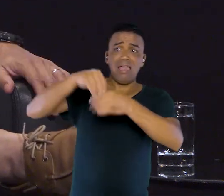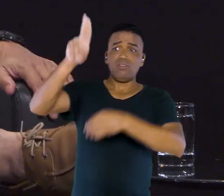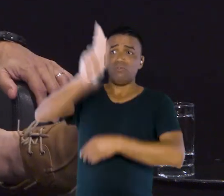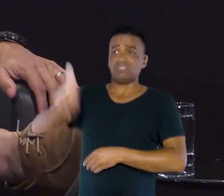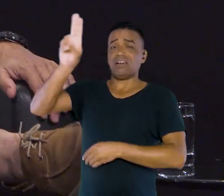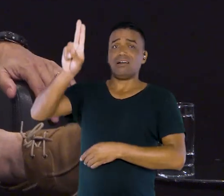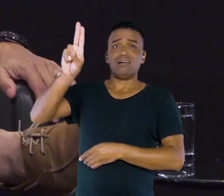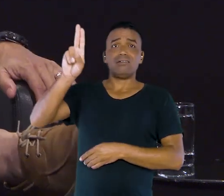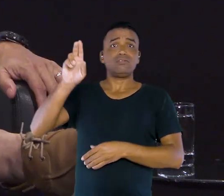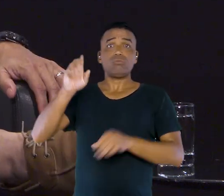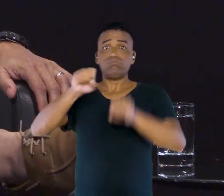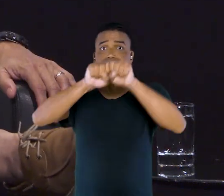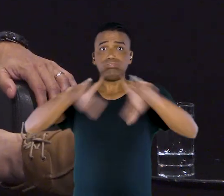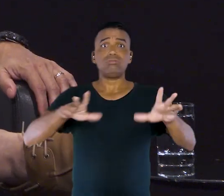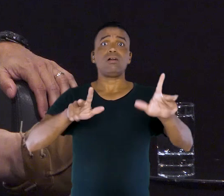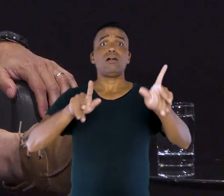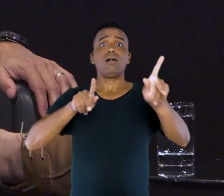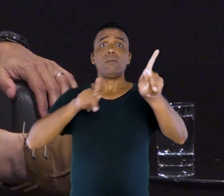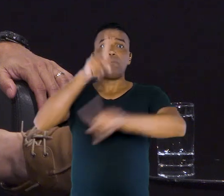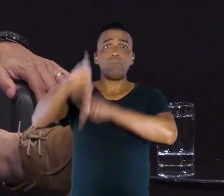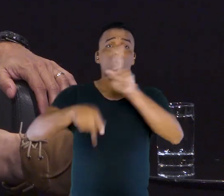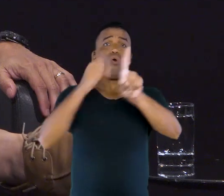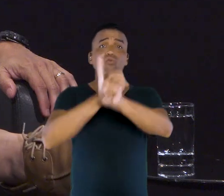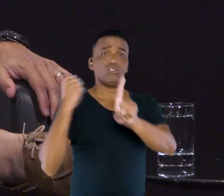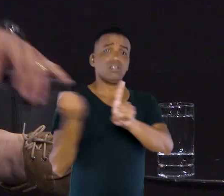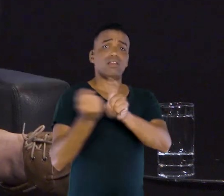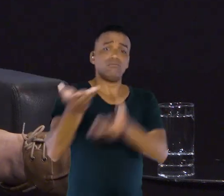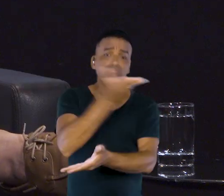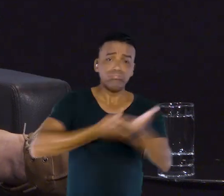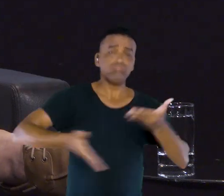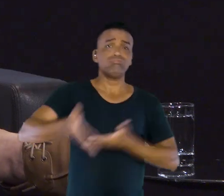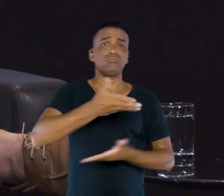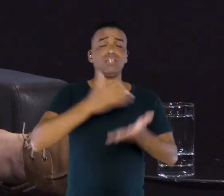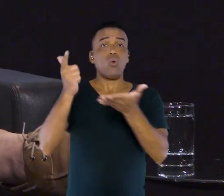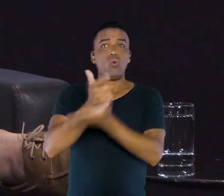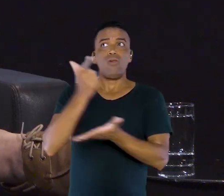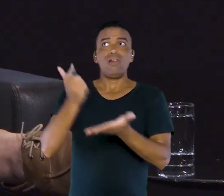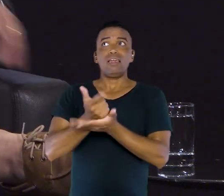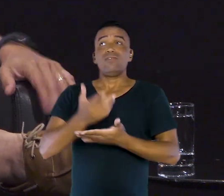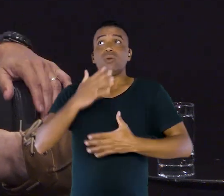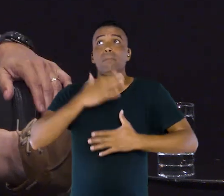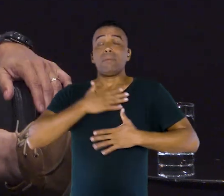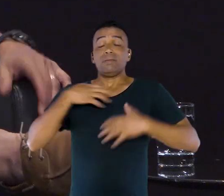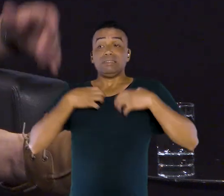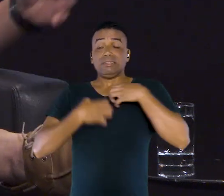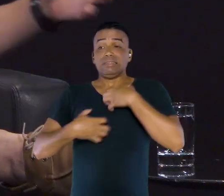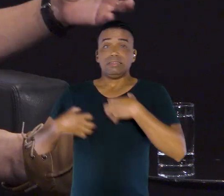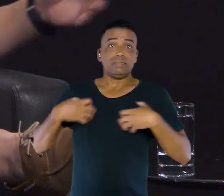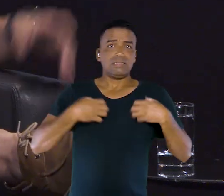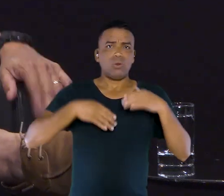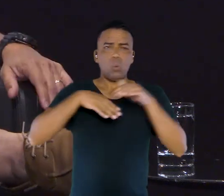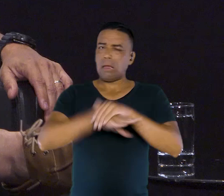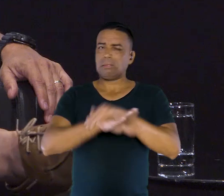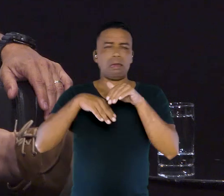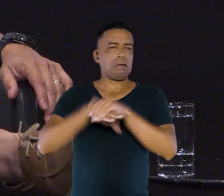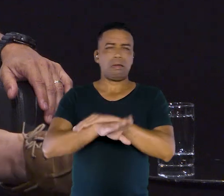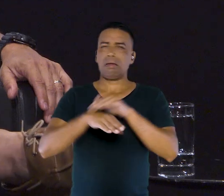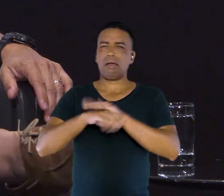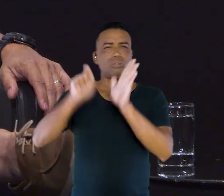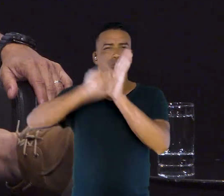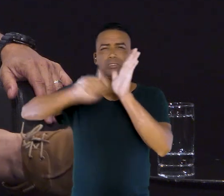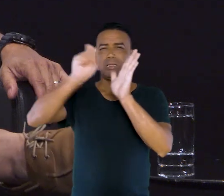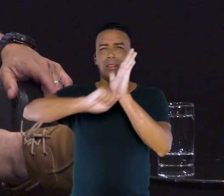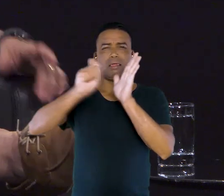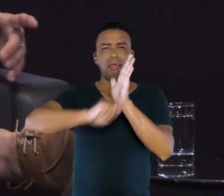uma conversa com o público não acadêmico. Então, esse livro ele surgiu de ele estava guardado já há alguns anos,